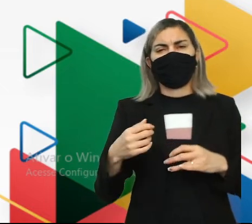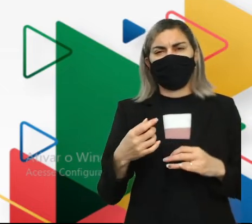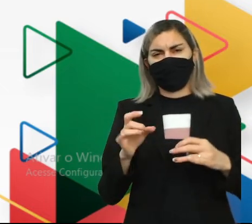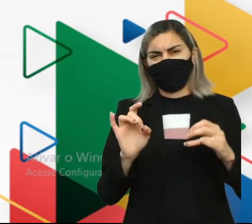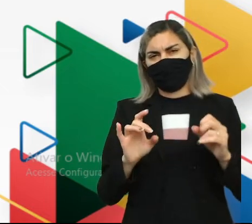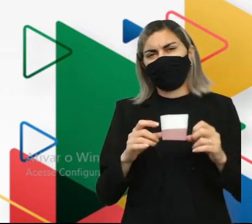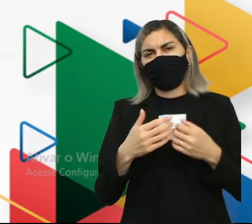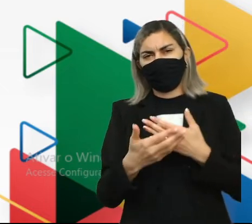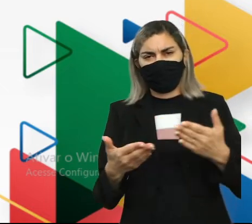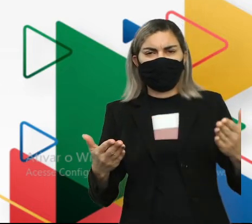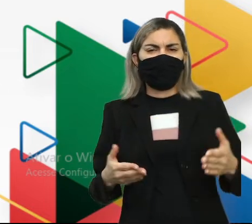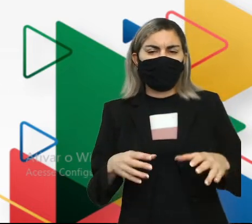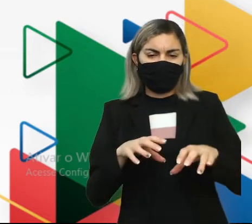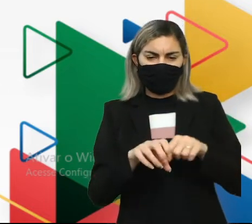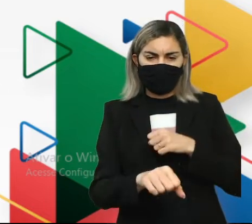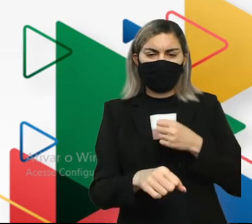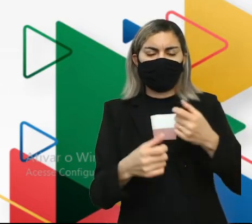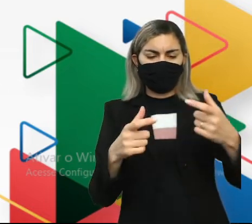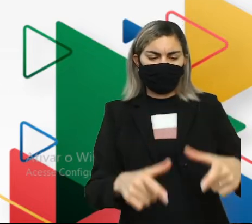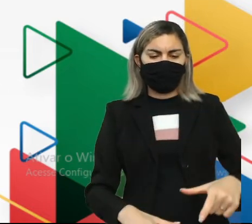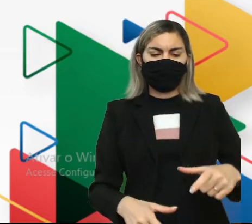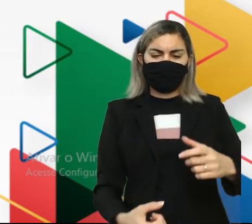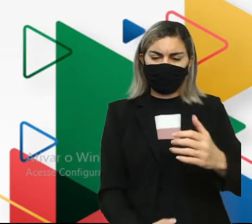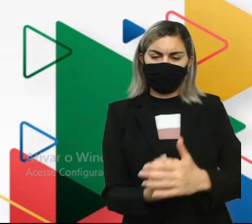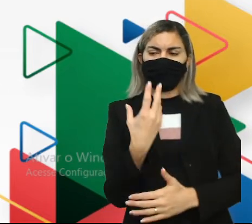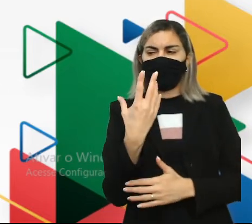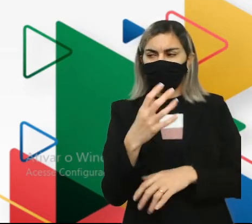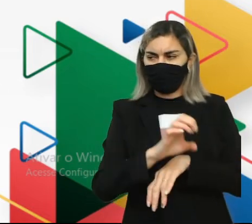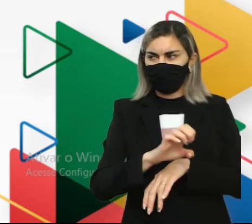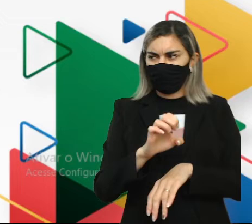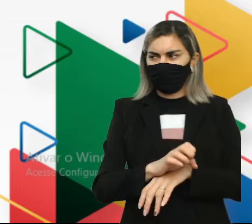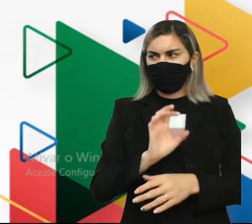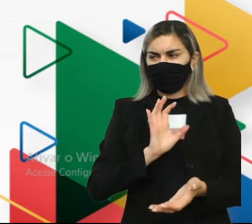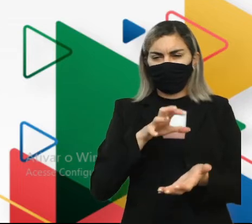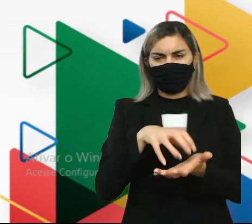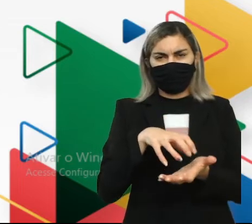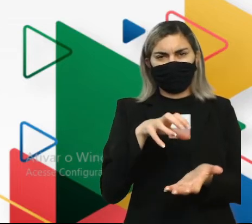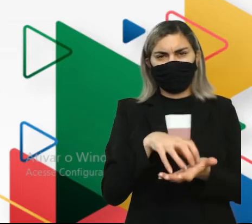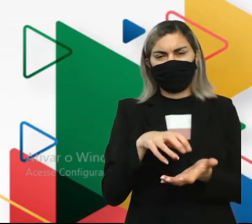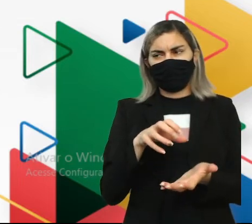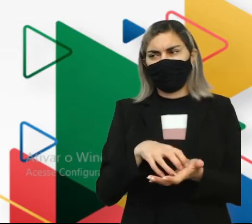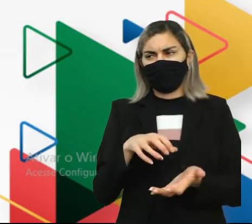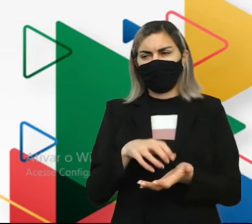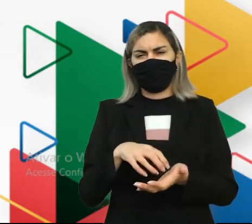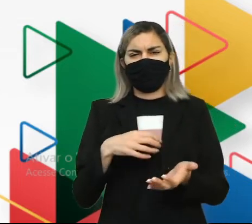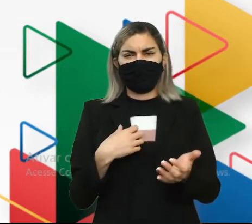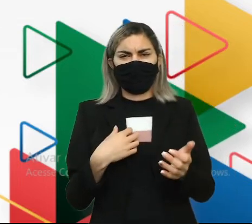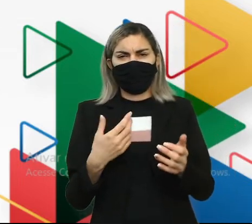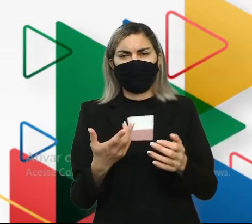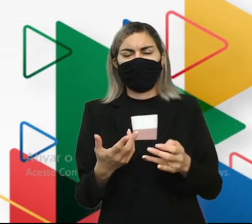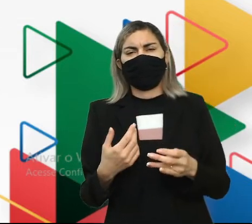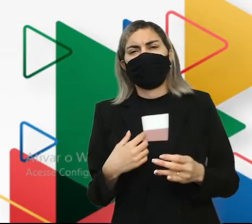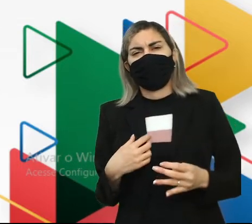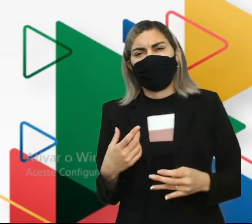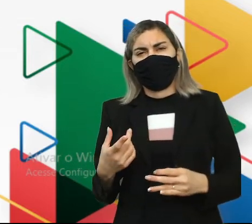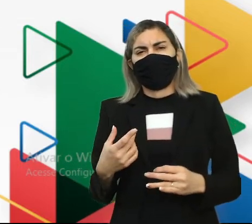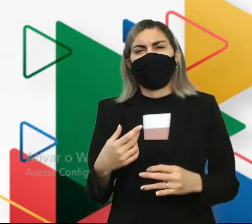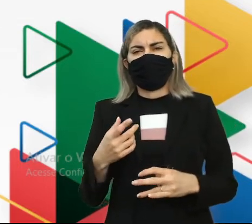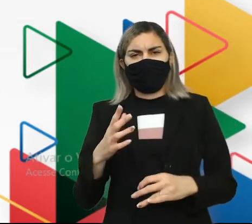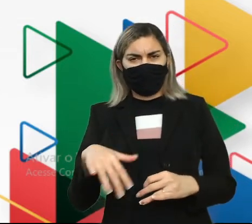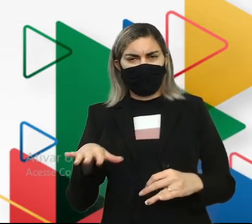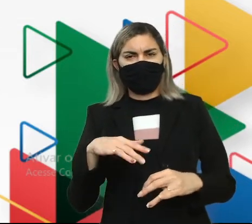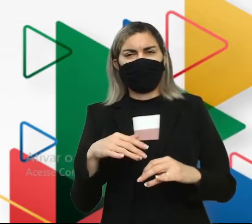especialmente através da formação de um Estado centralizado. Na letra B, a civilização hebraica apresenta